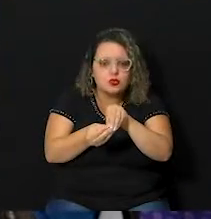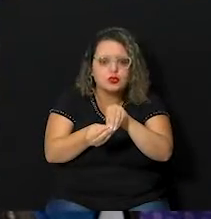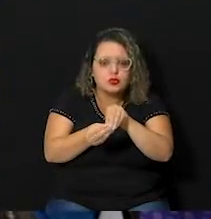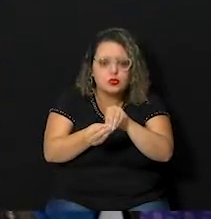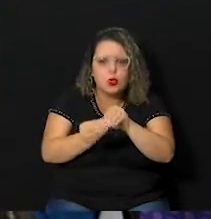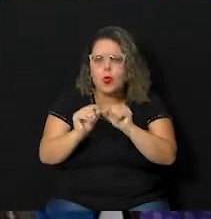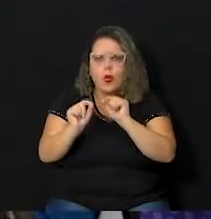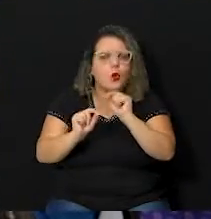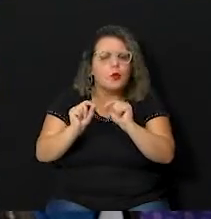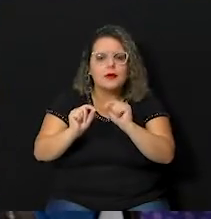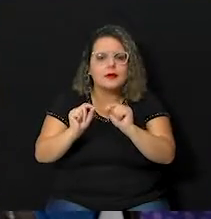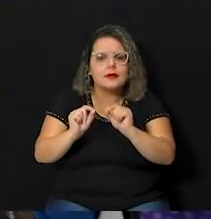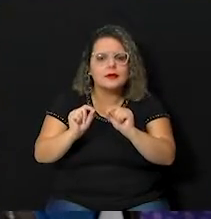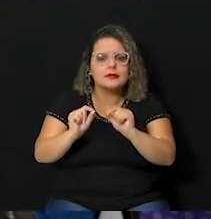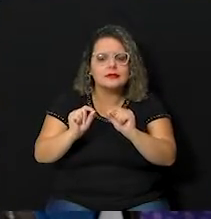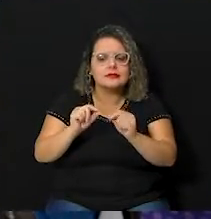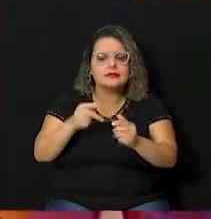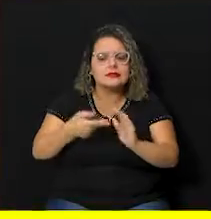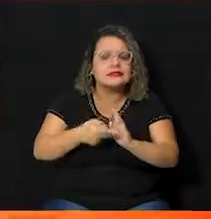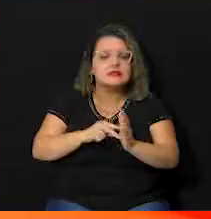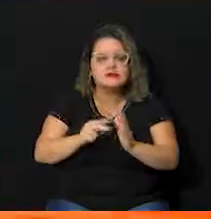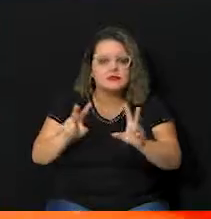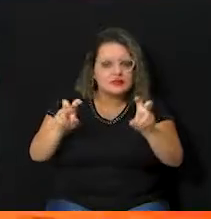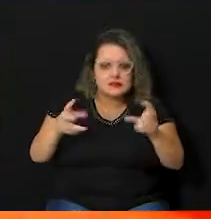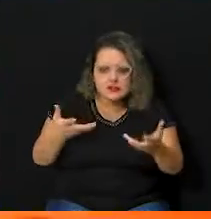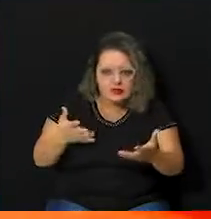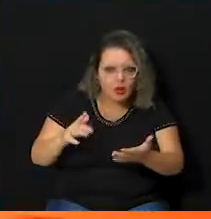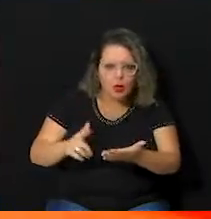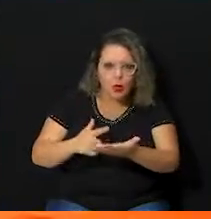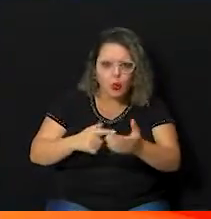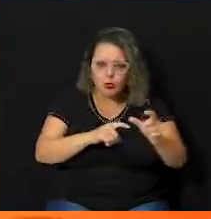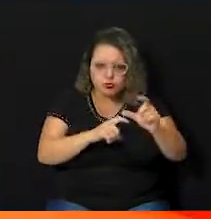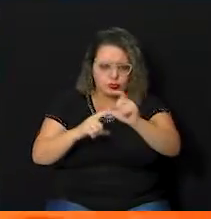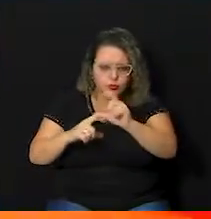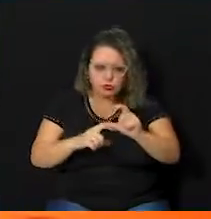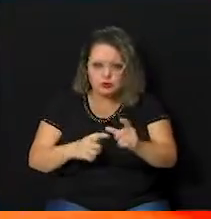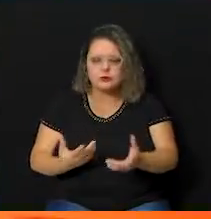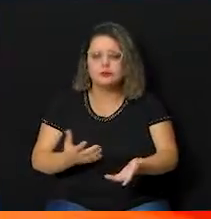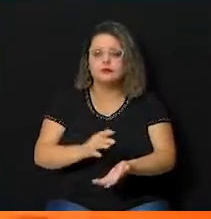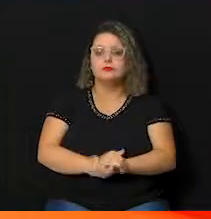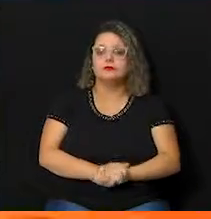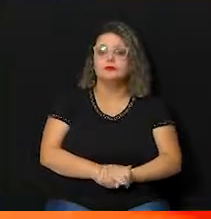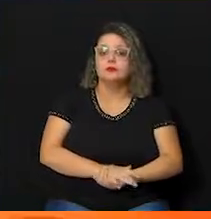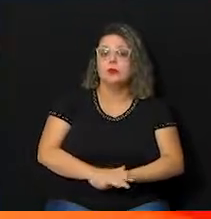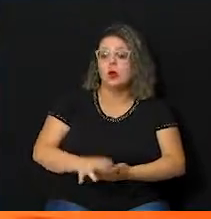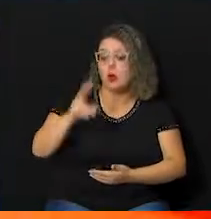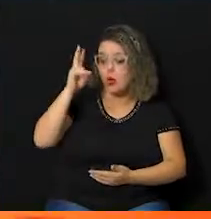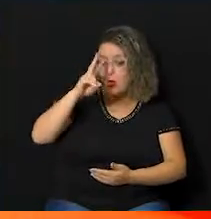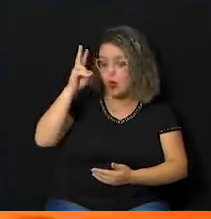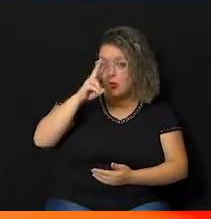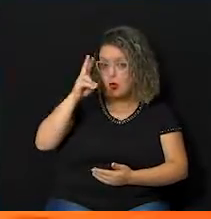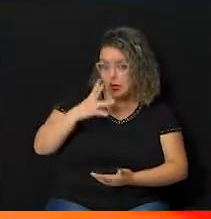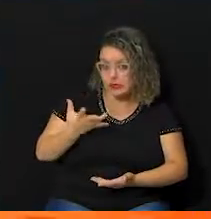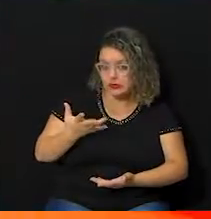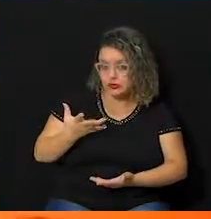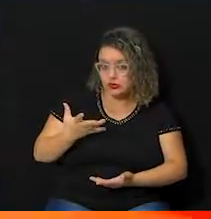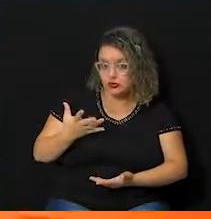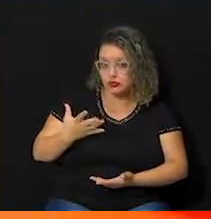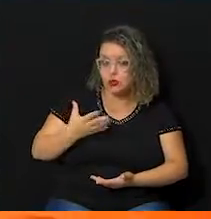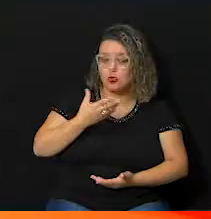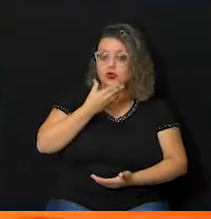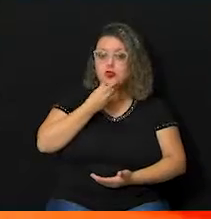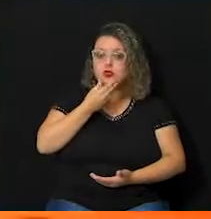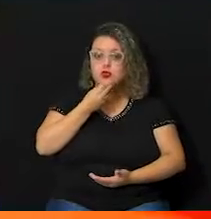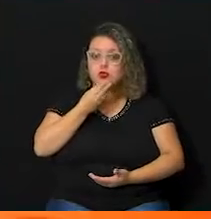que se trata Entre Espaço? Entre Espaço, ele é assim, por cima, ele conta a história de um cara que sonha a vida inteira em ser